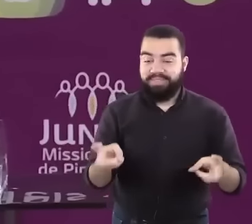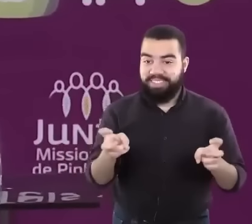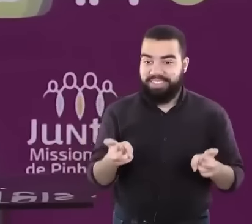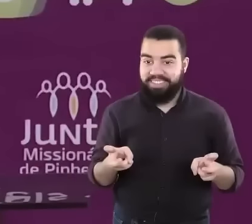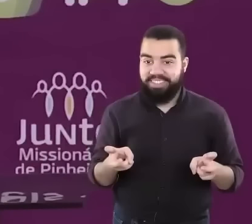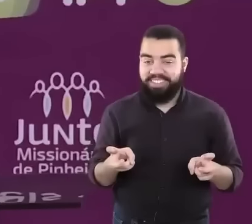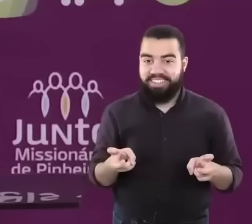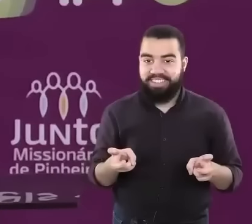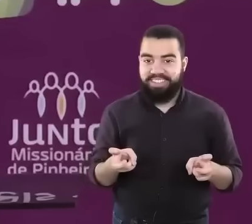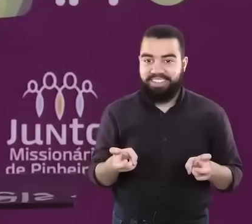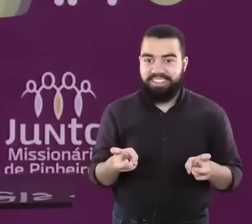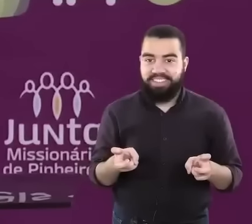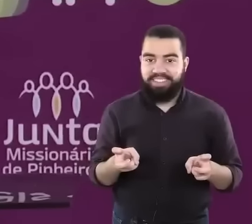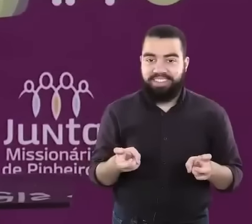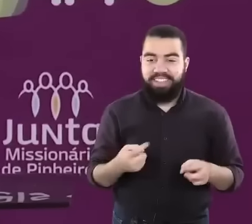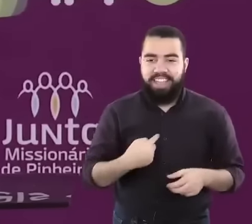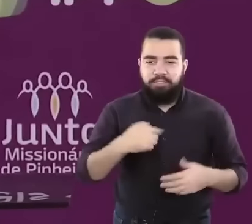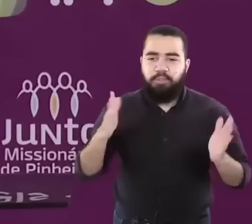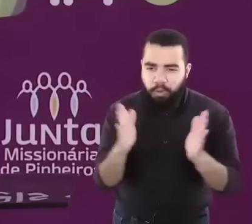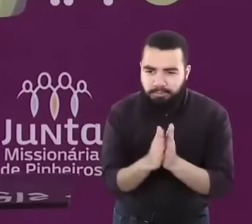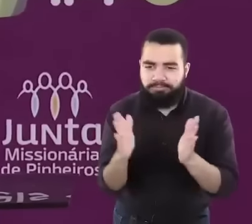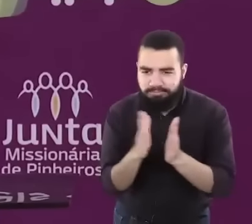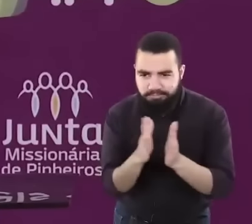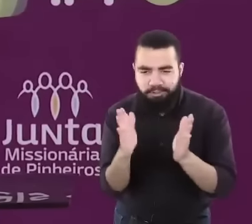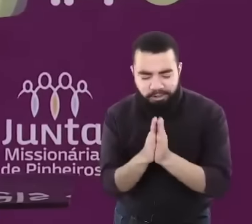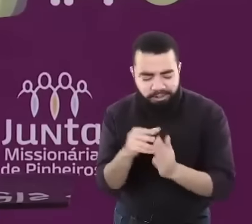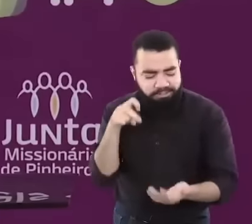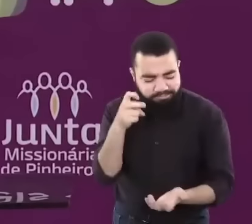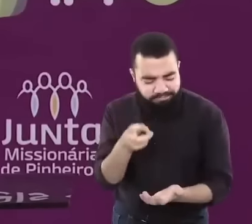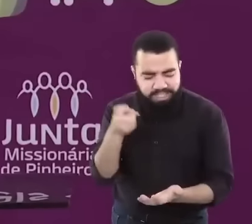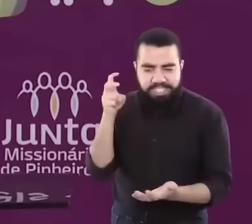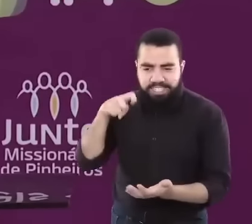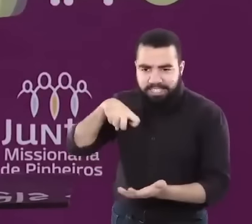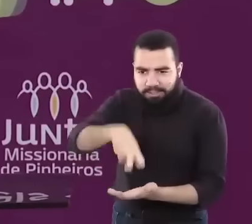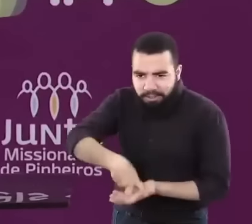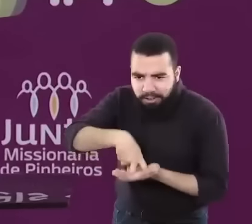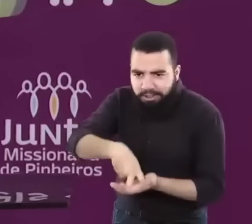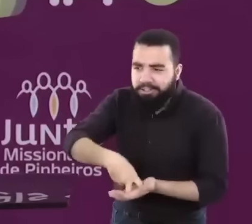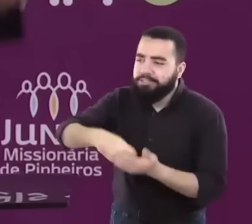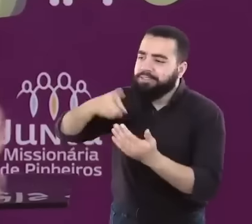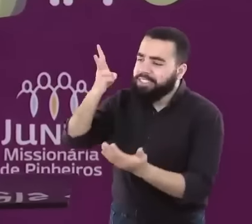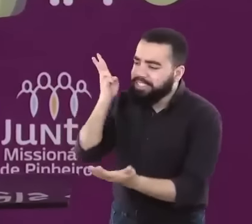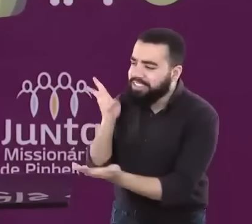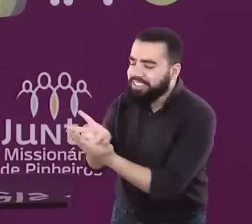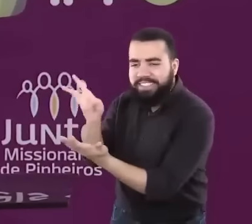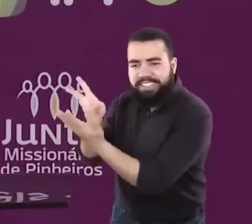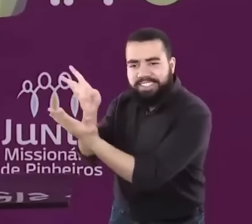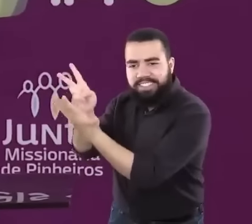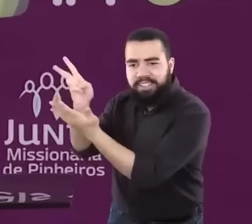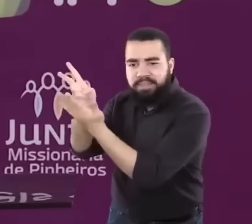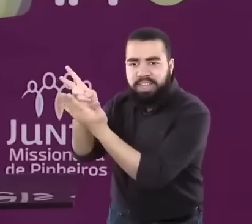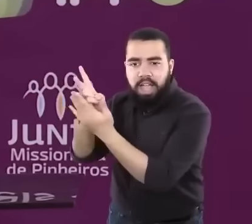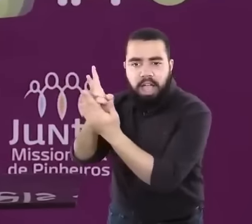fui observar e comparar e eu invejei o ímpio